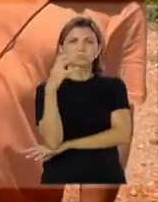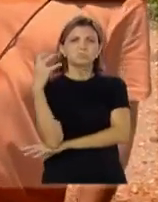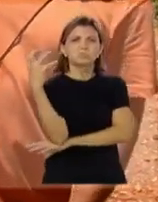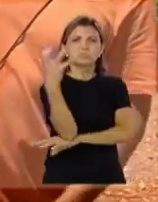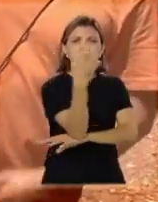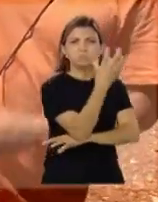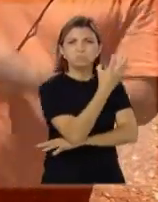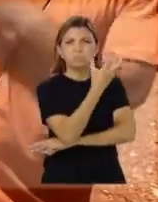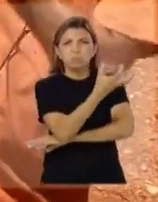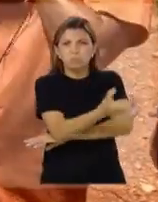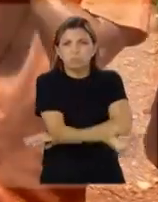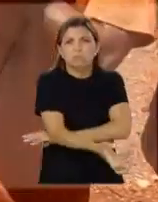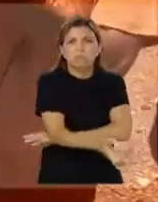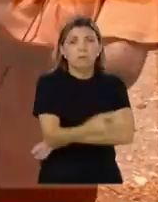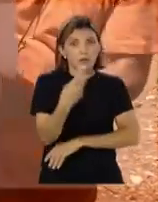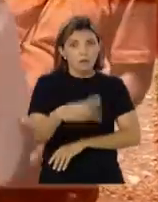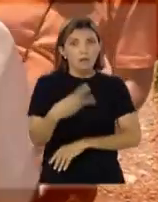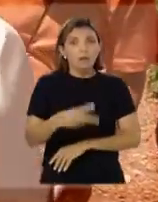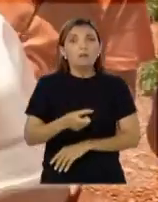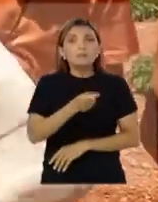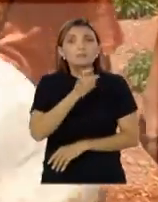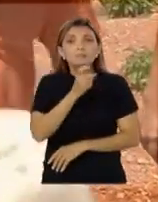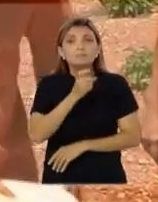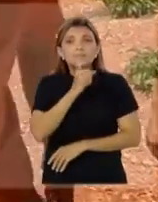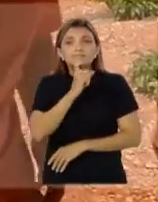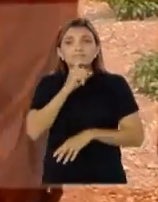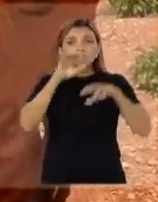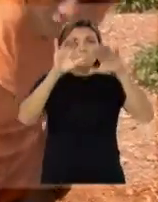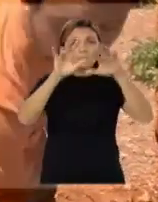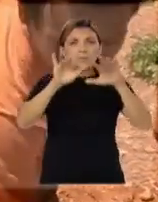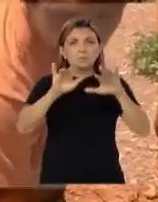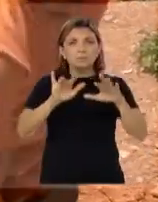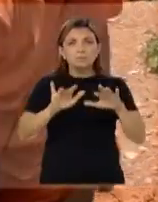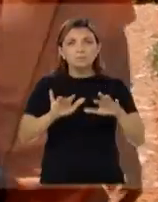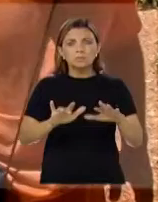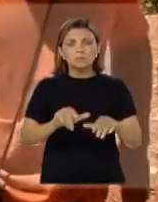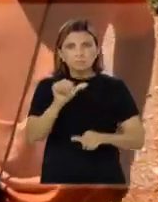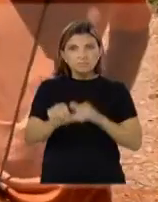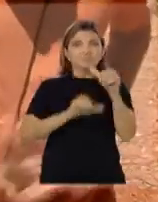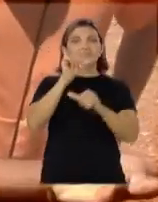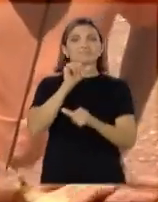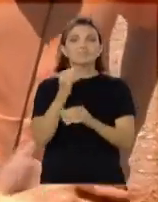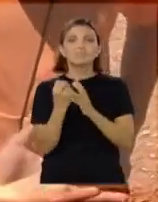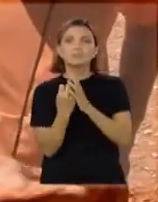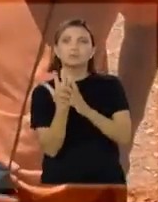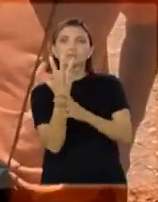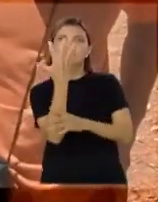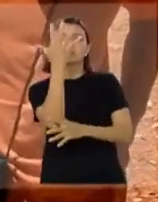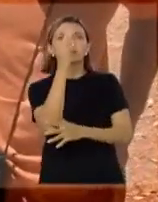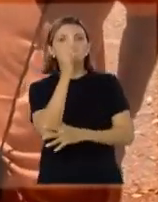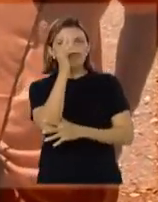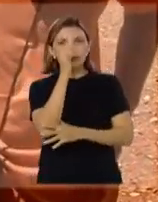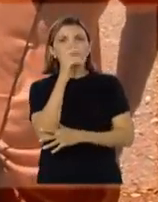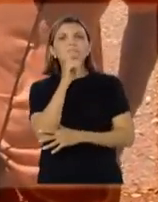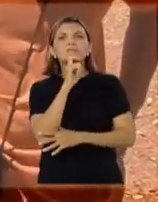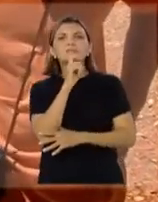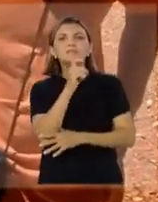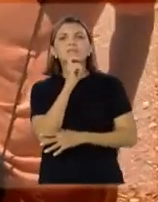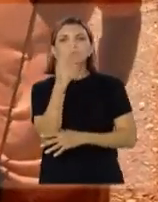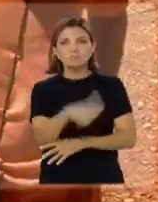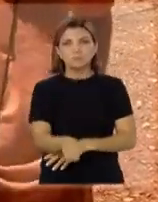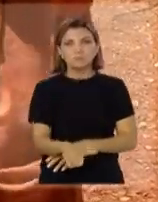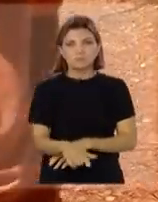sem folhas, sabe? Aqui é no inverno que chove, né, Tony? Isso mesmo. E quando chove aí, esverdeiam tudo novamente por